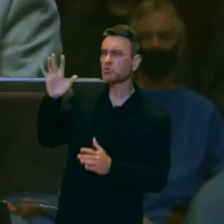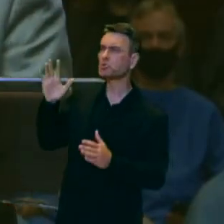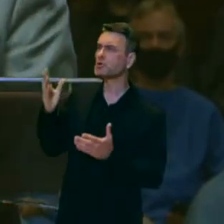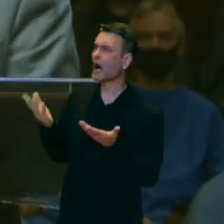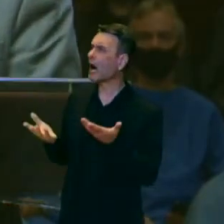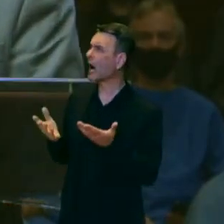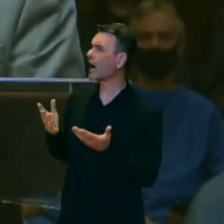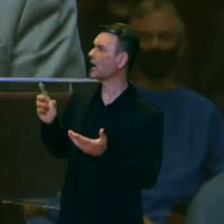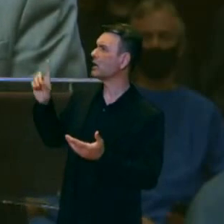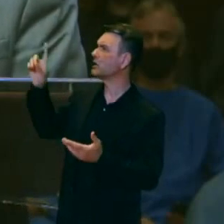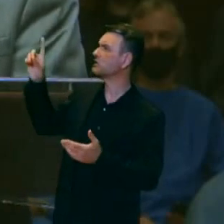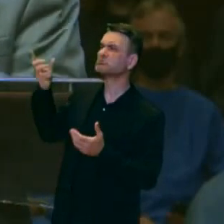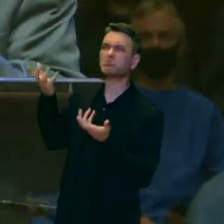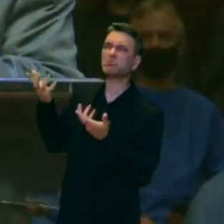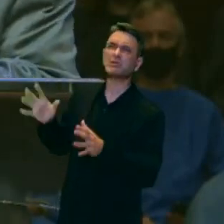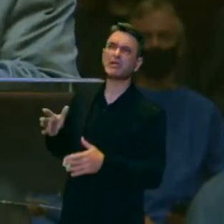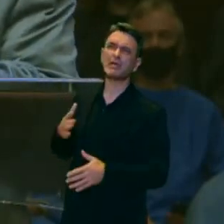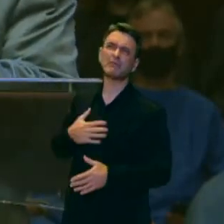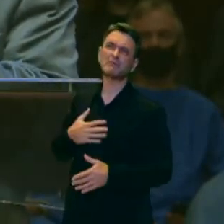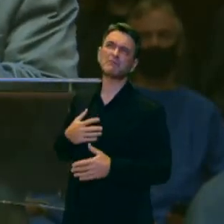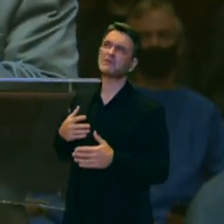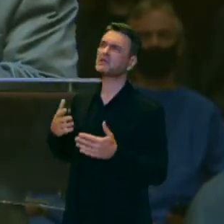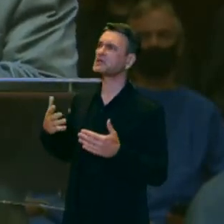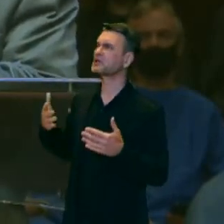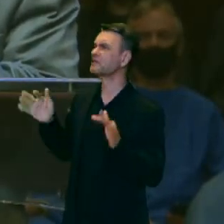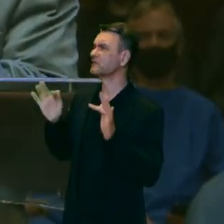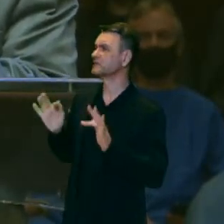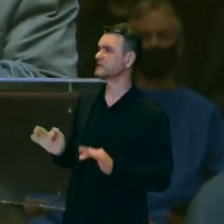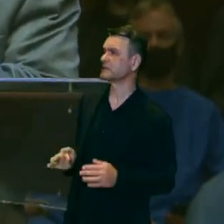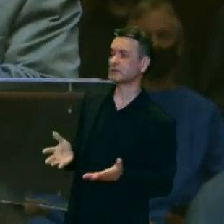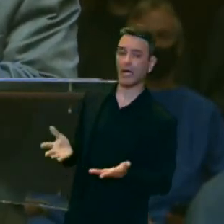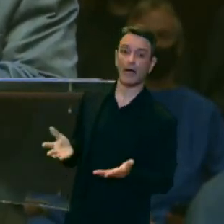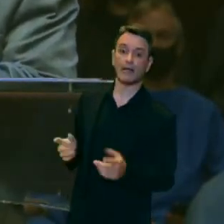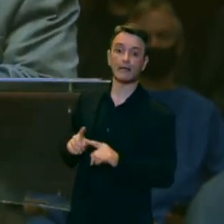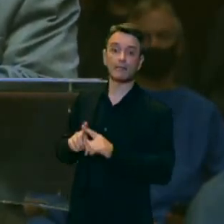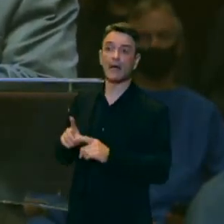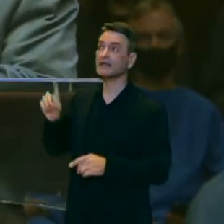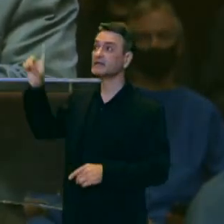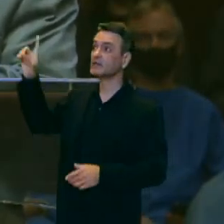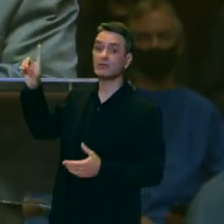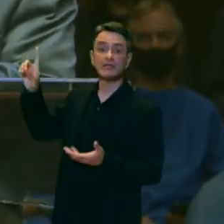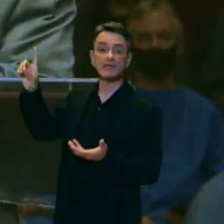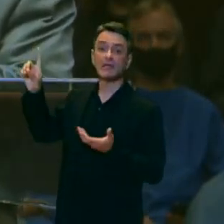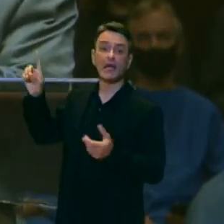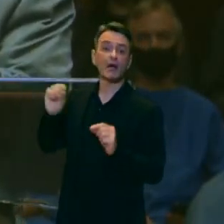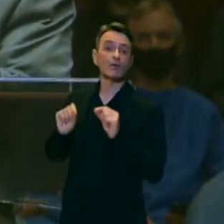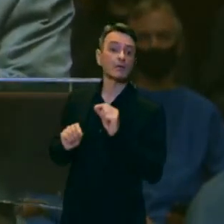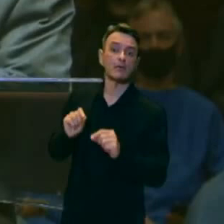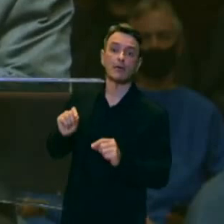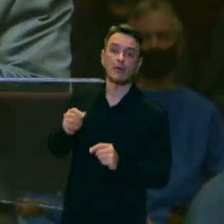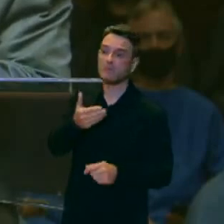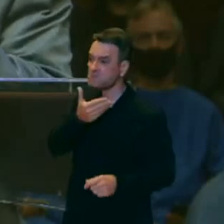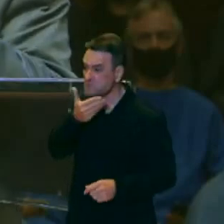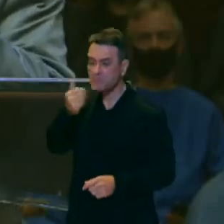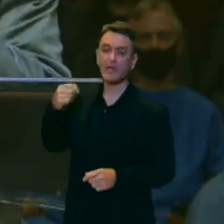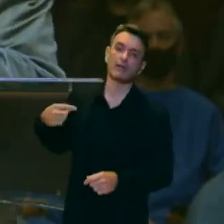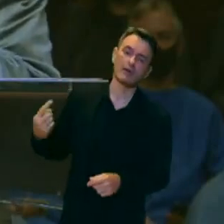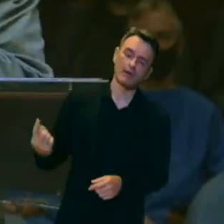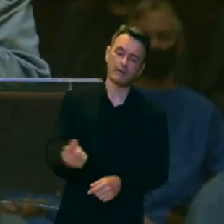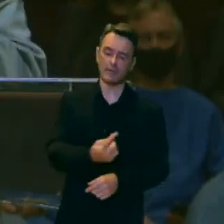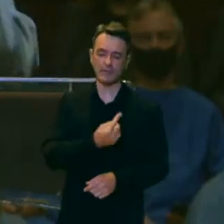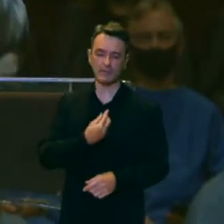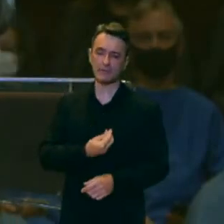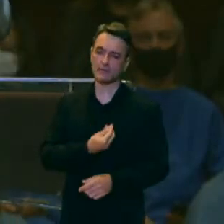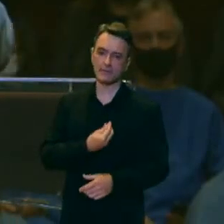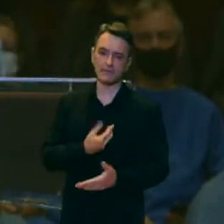nossa felicidade, mas na verdade o que Deus quer é o melhor para a nossa vida, porque Ele já viu aonde vai